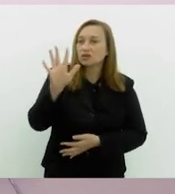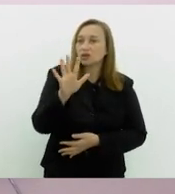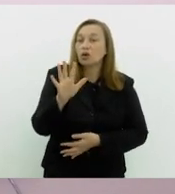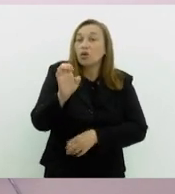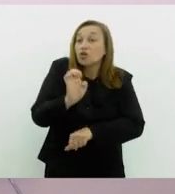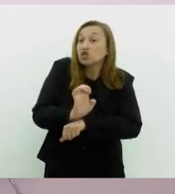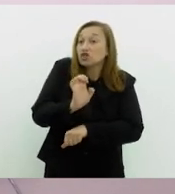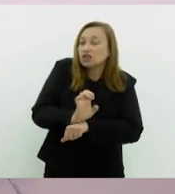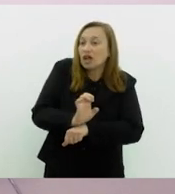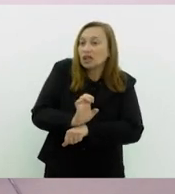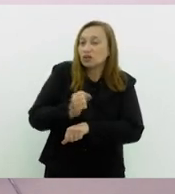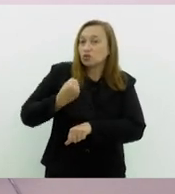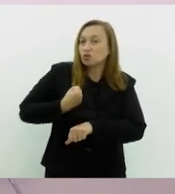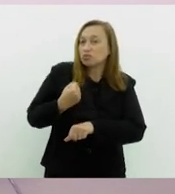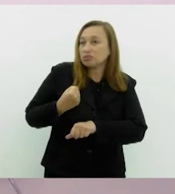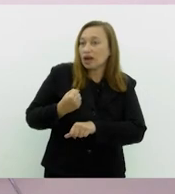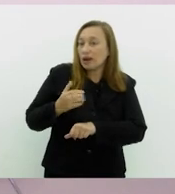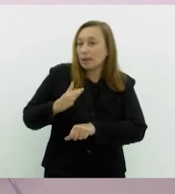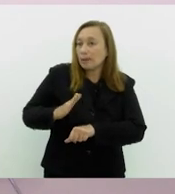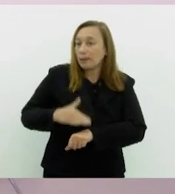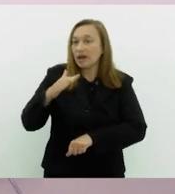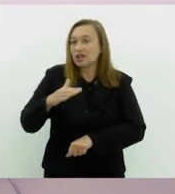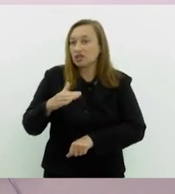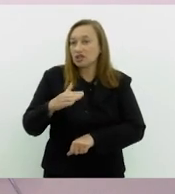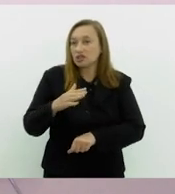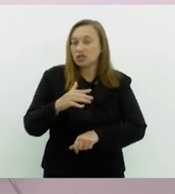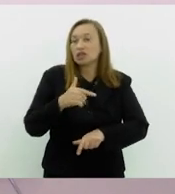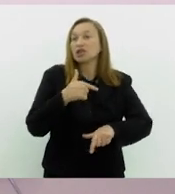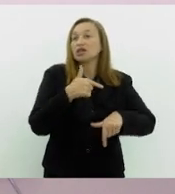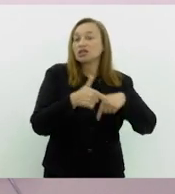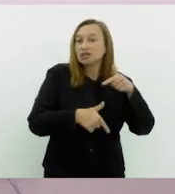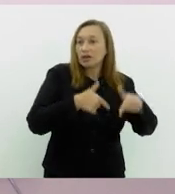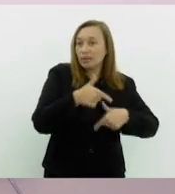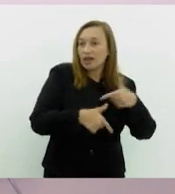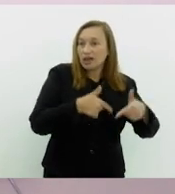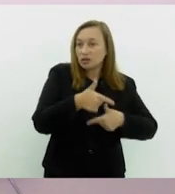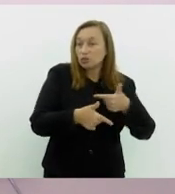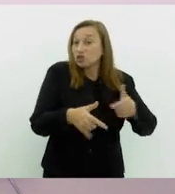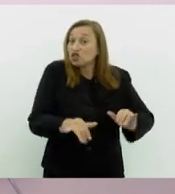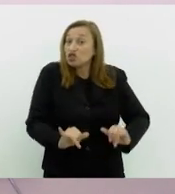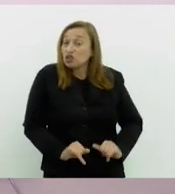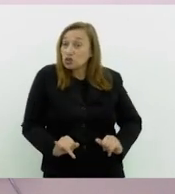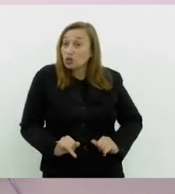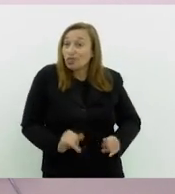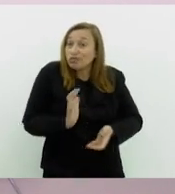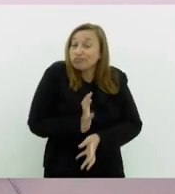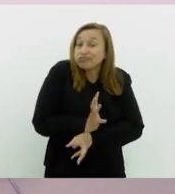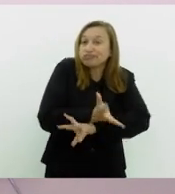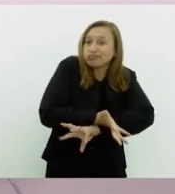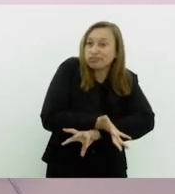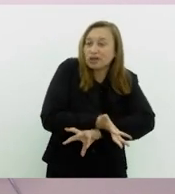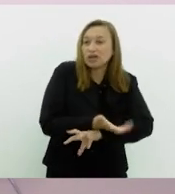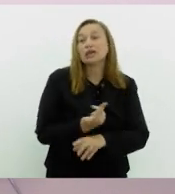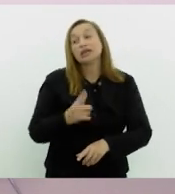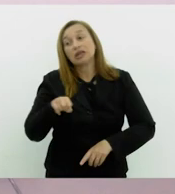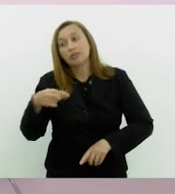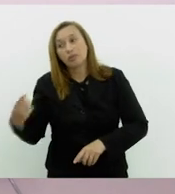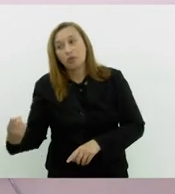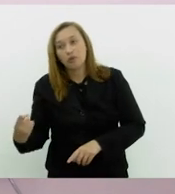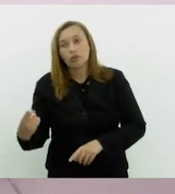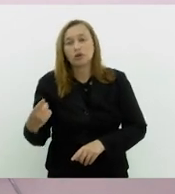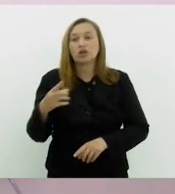estado com o número maior de resgates de trabalhadoras domésticas, né? E aí depois vem construção civil,